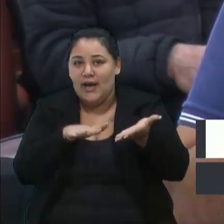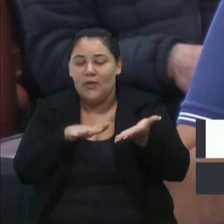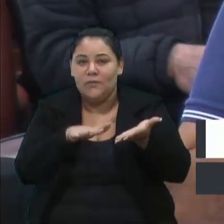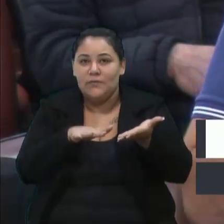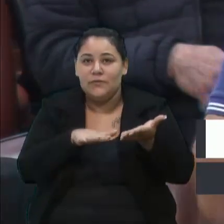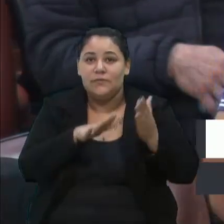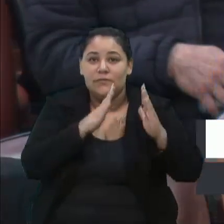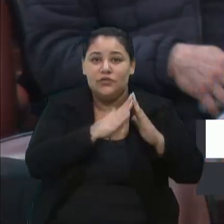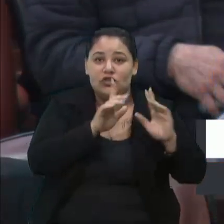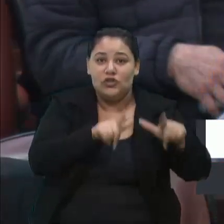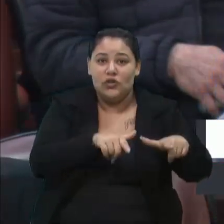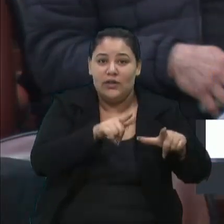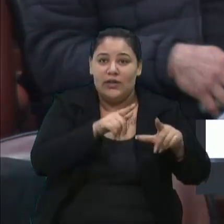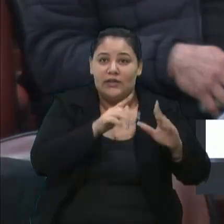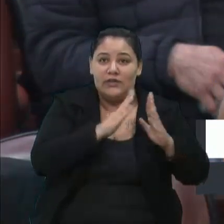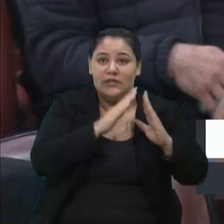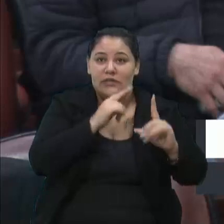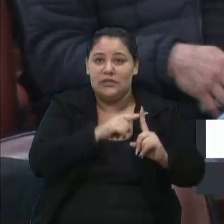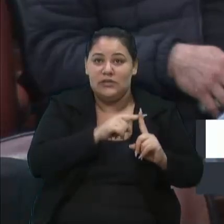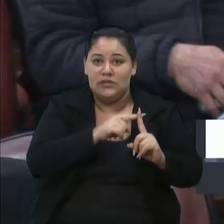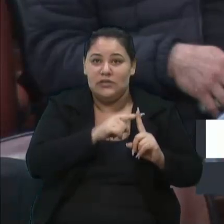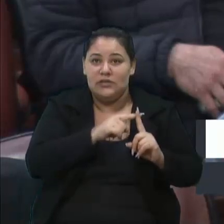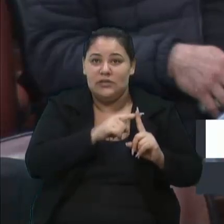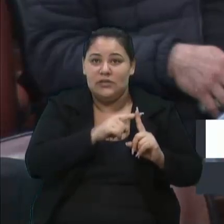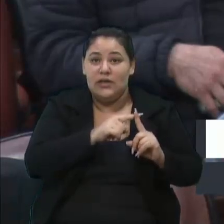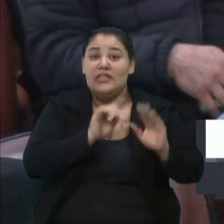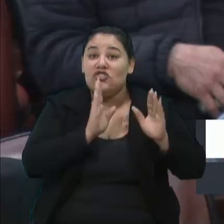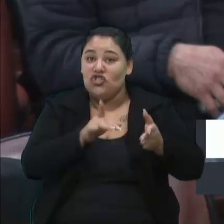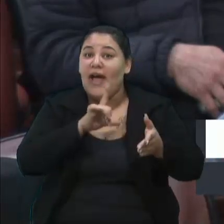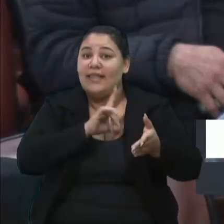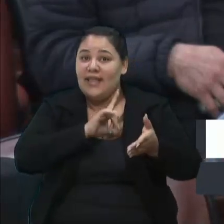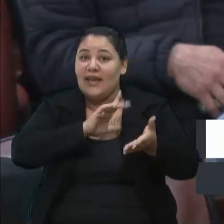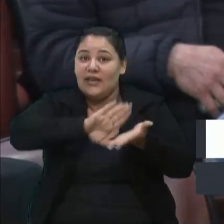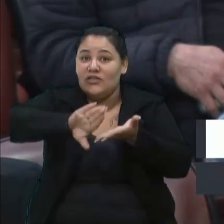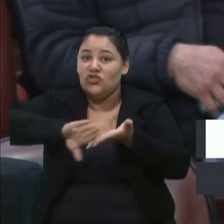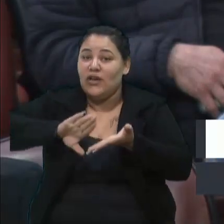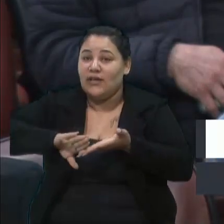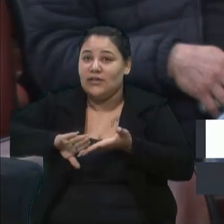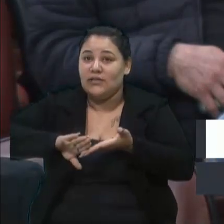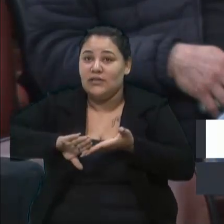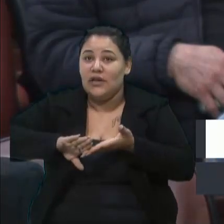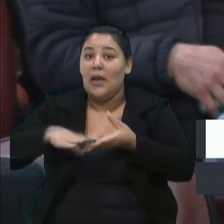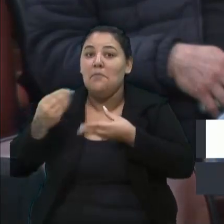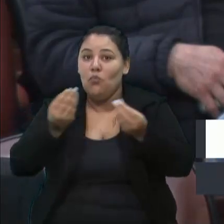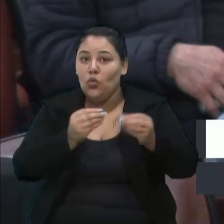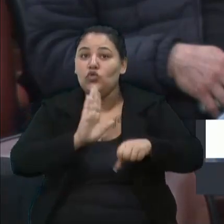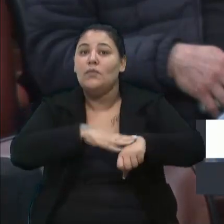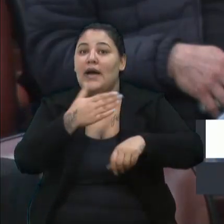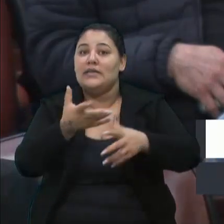mais além porque ele já tem uns abatimentos é muito mais eles querem e quem vai pagar conta isso